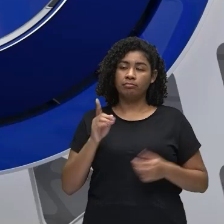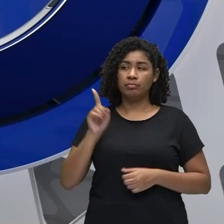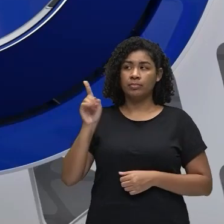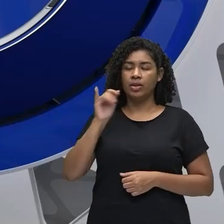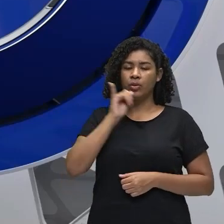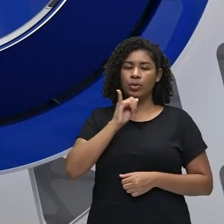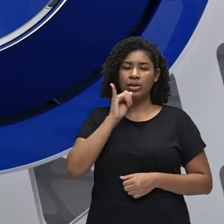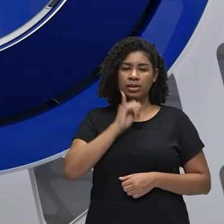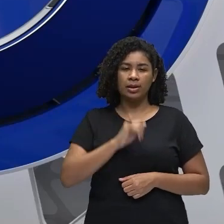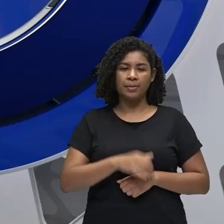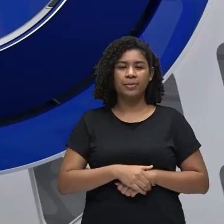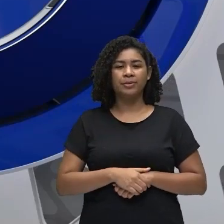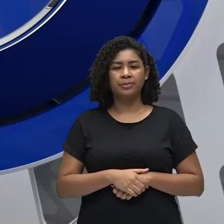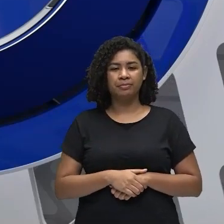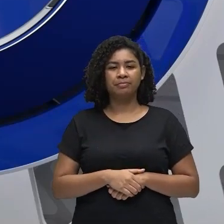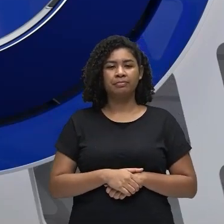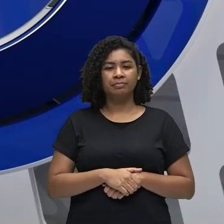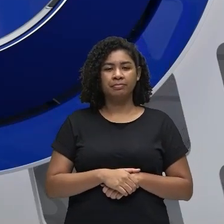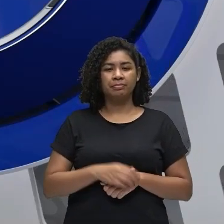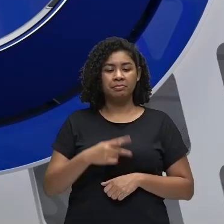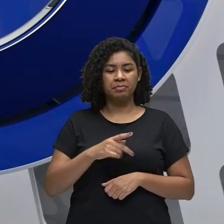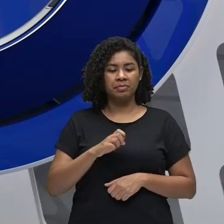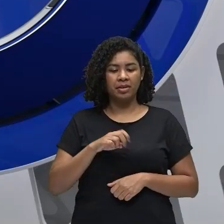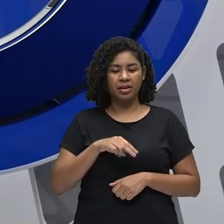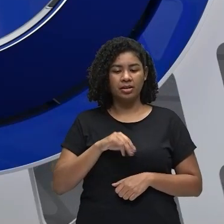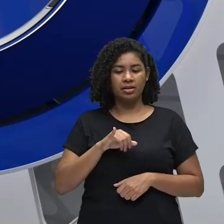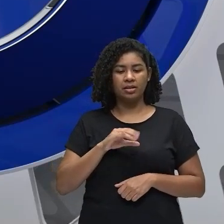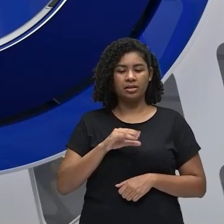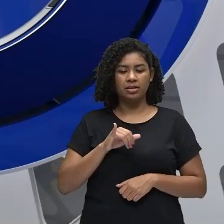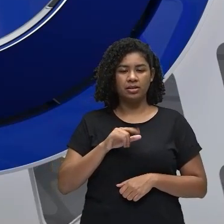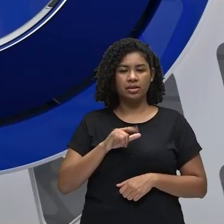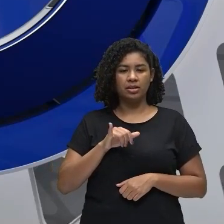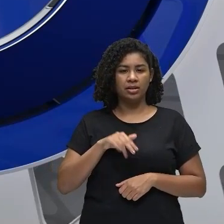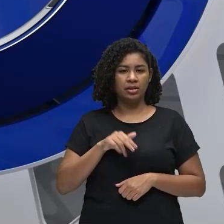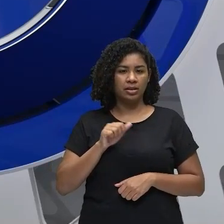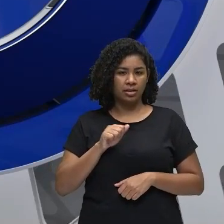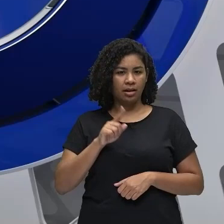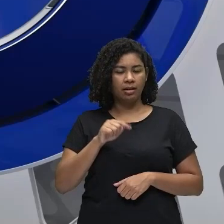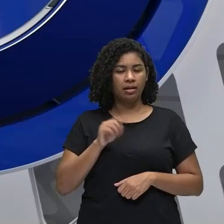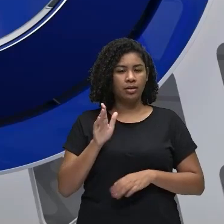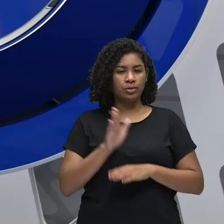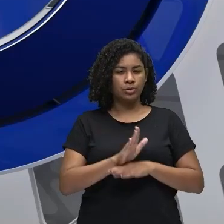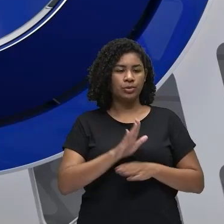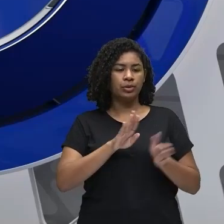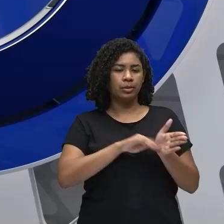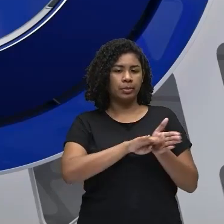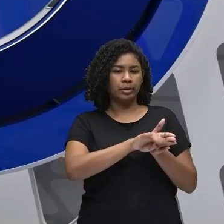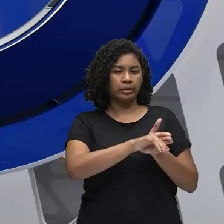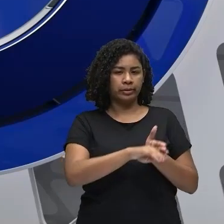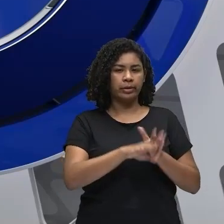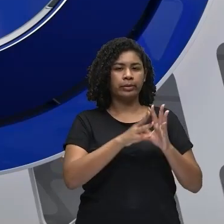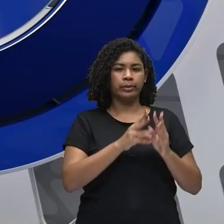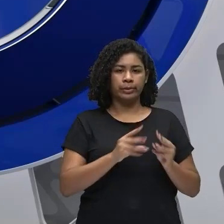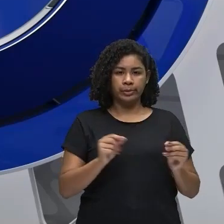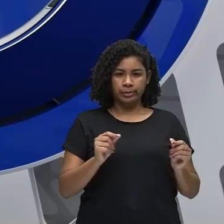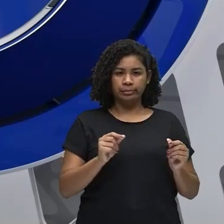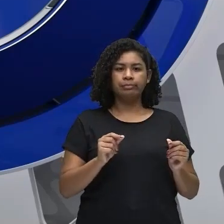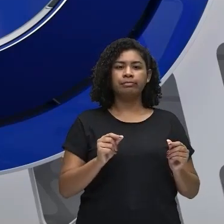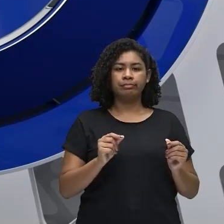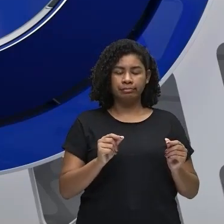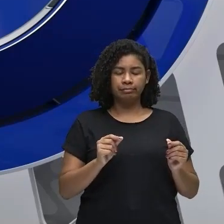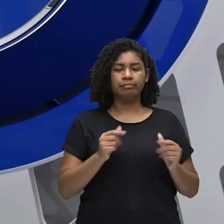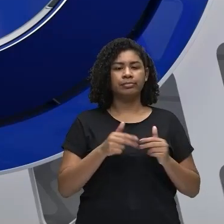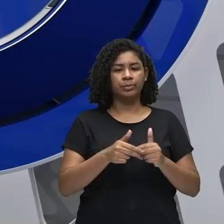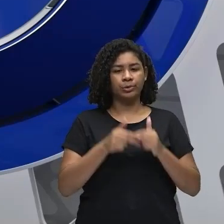de amensalismo, a penicilina para as bactérias. Quando há a penicilina, as bactérias